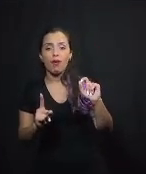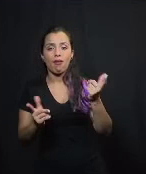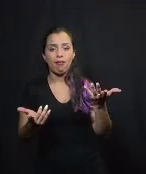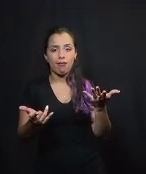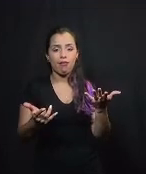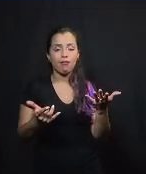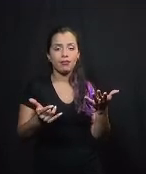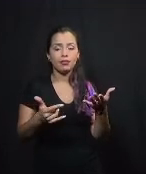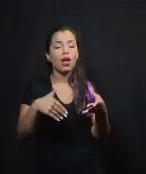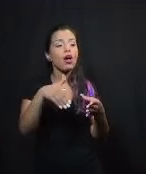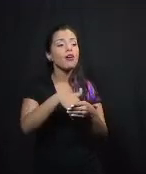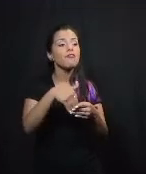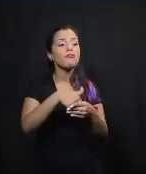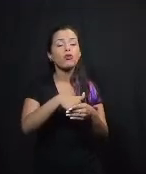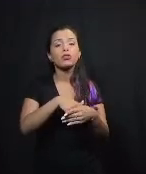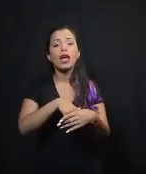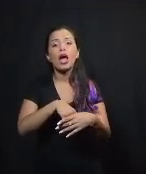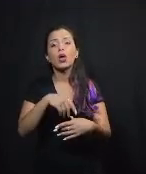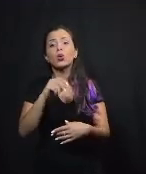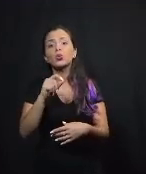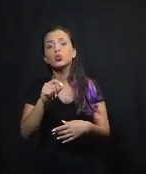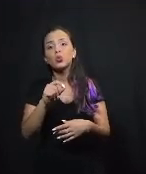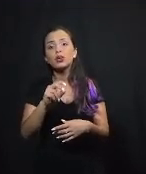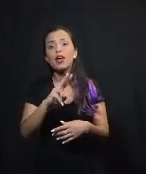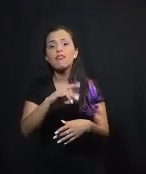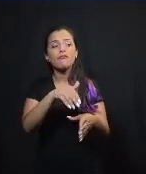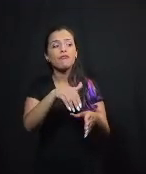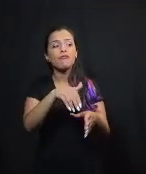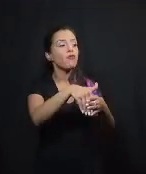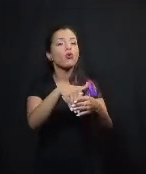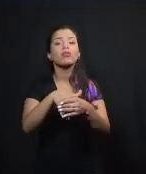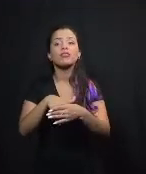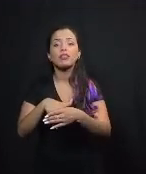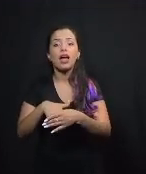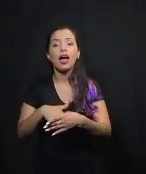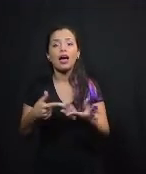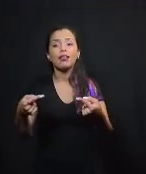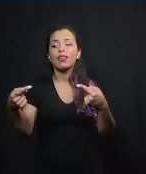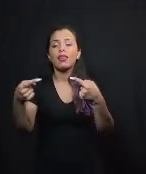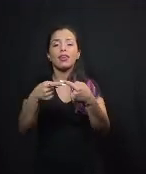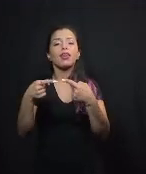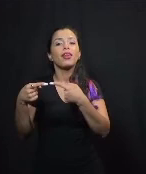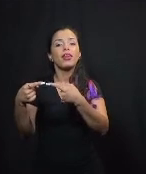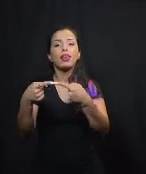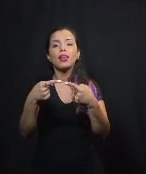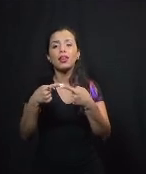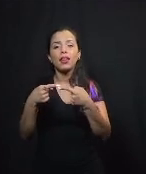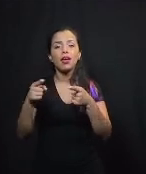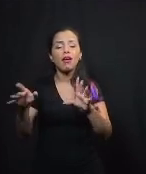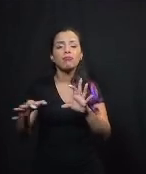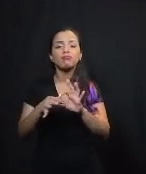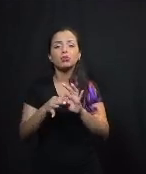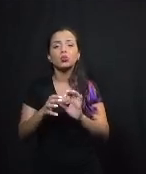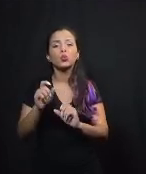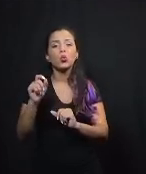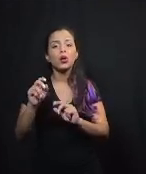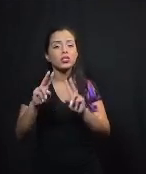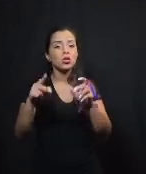em que voto elas vão ter, não é? que ligações eles têm também do ponto de vista